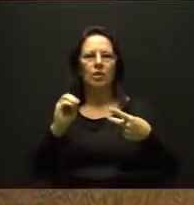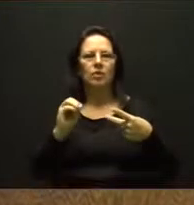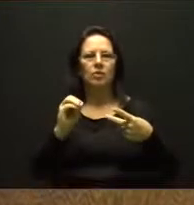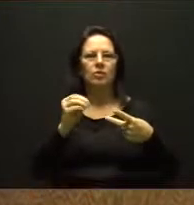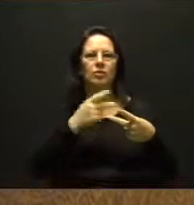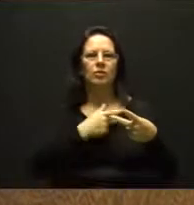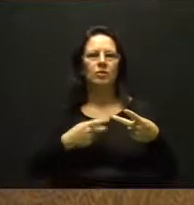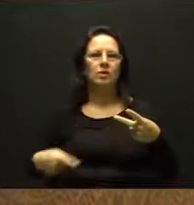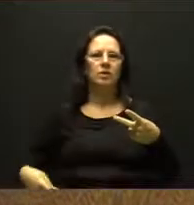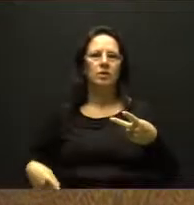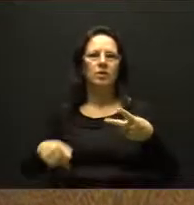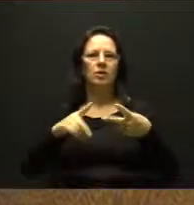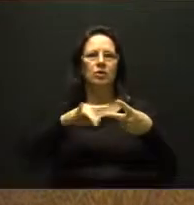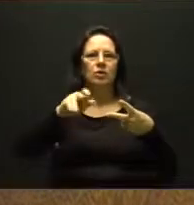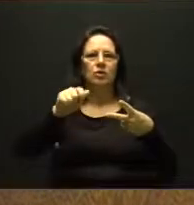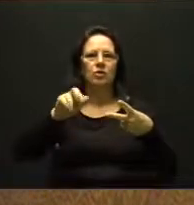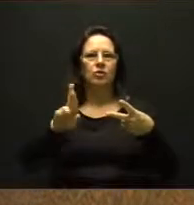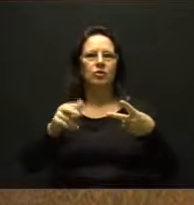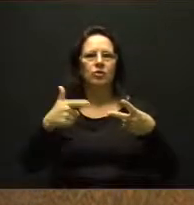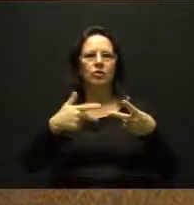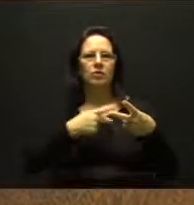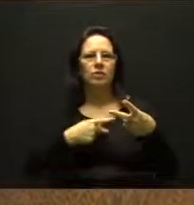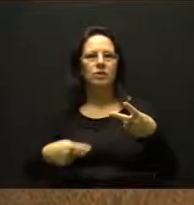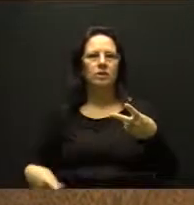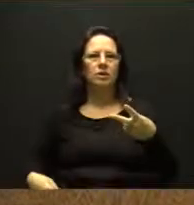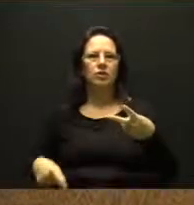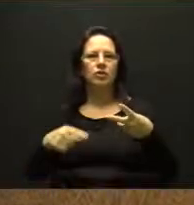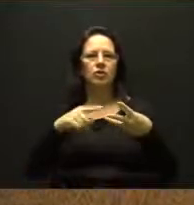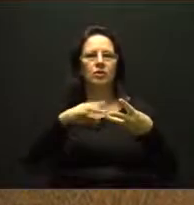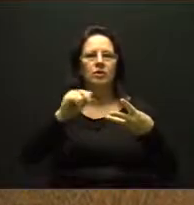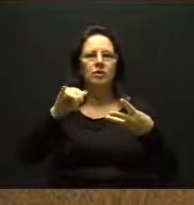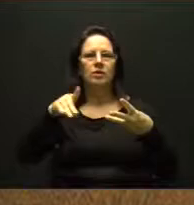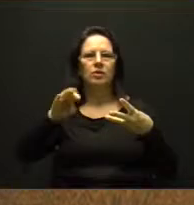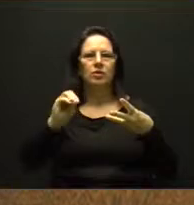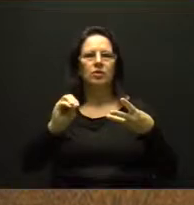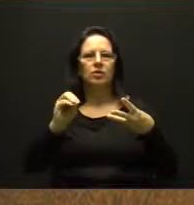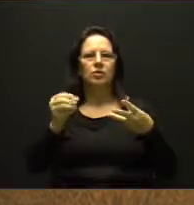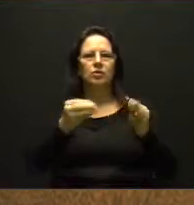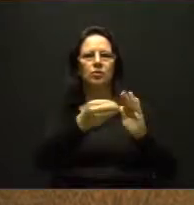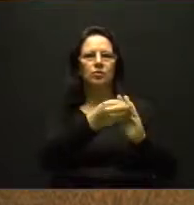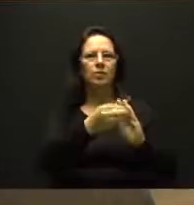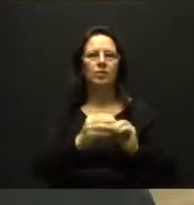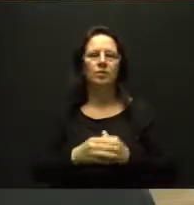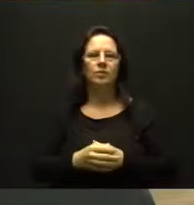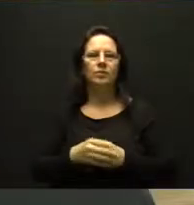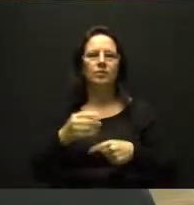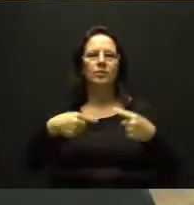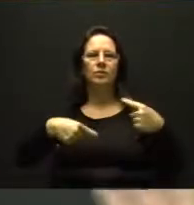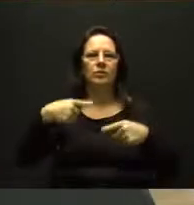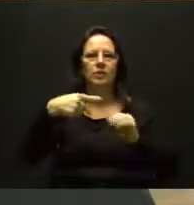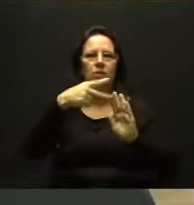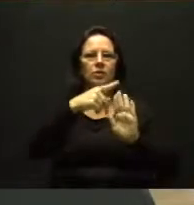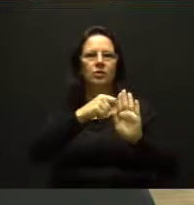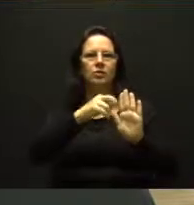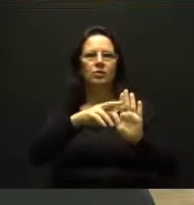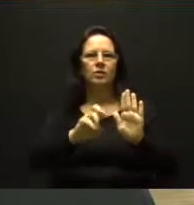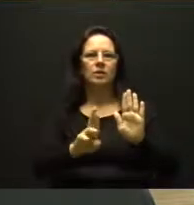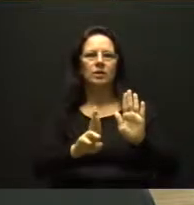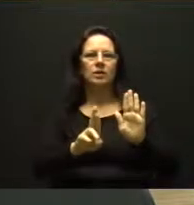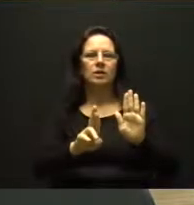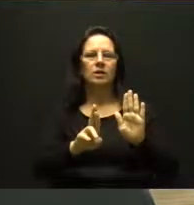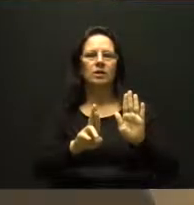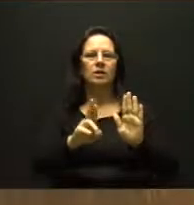presidente jair vieira longas vice-presidente batista santos membro em discussão o parecer